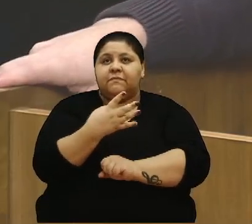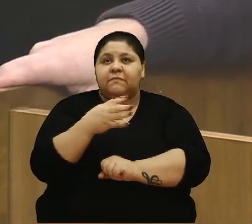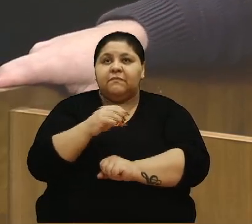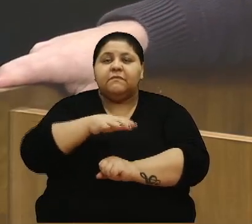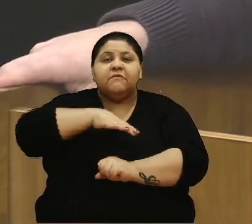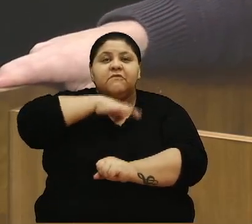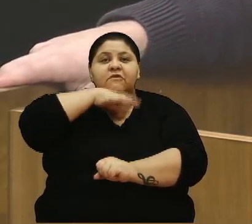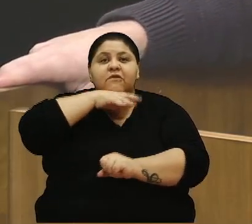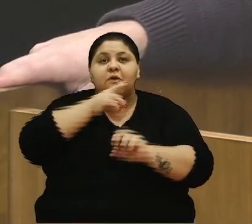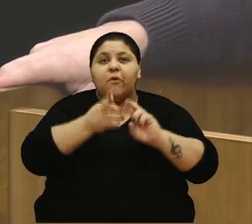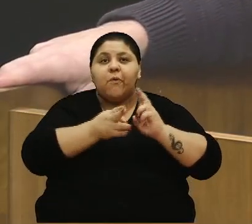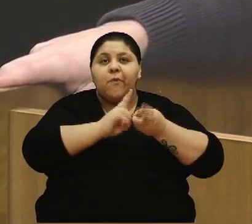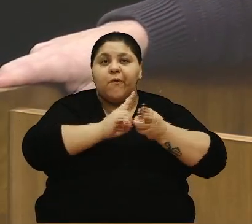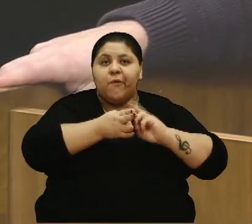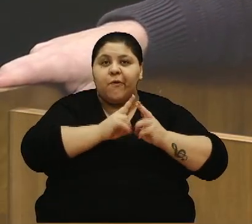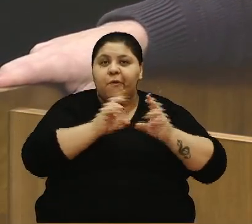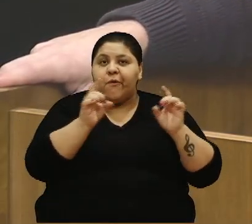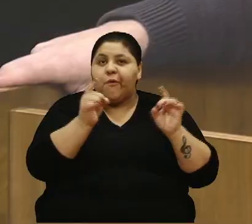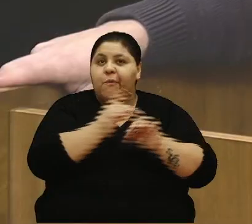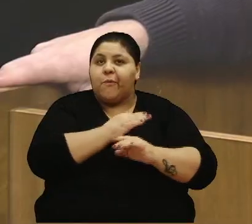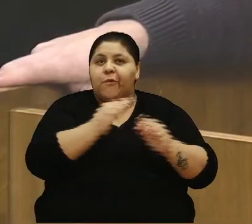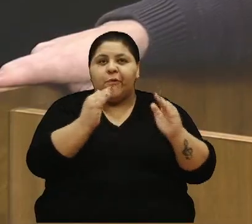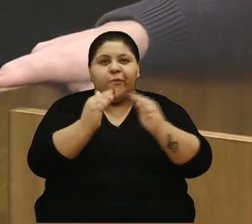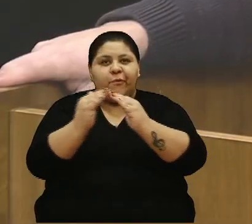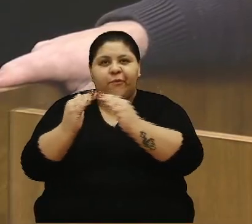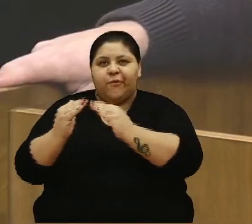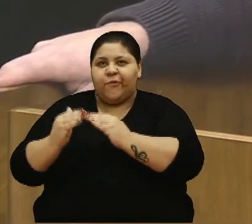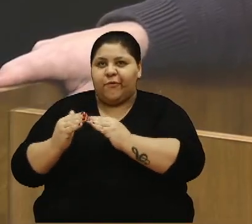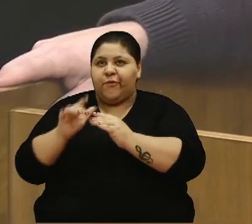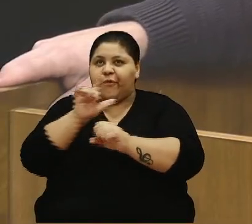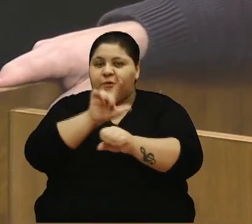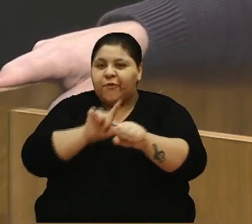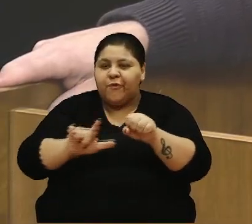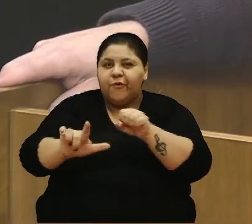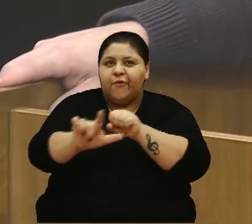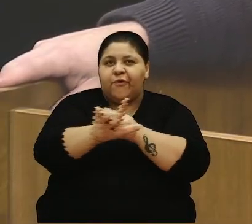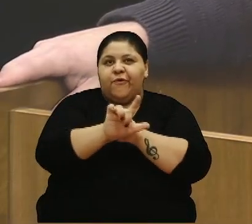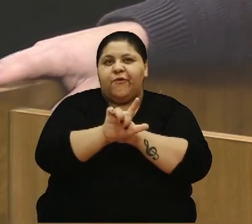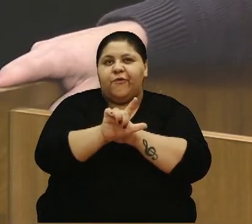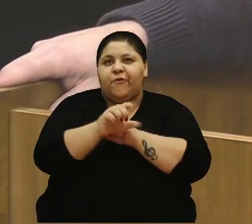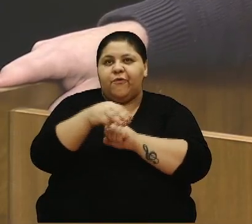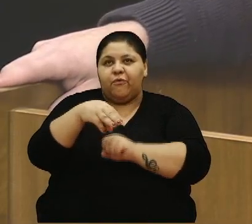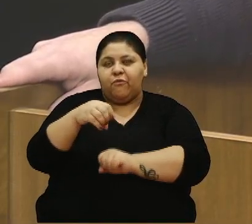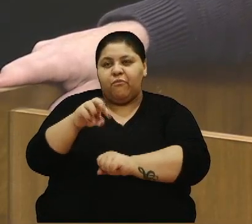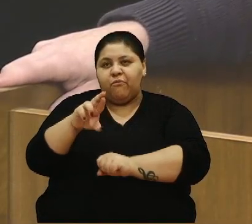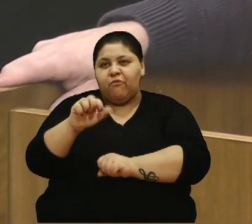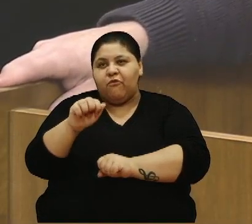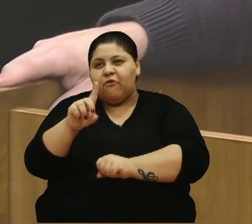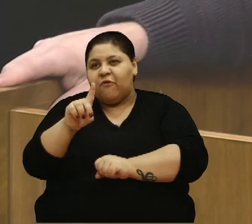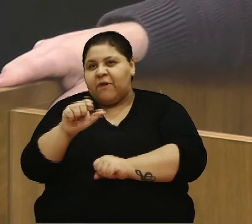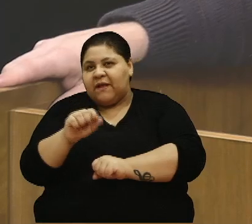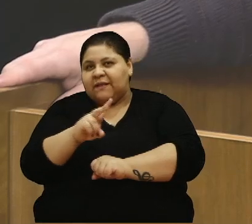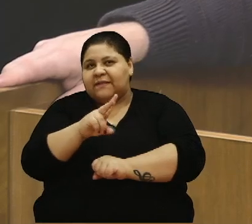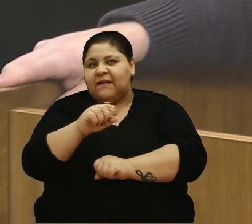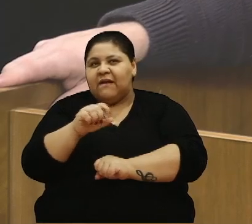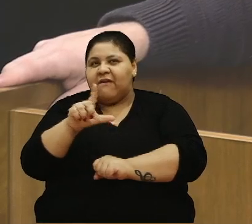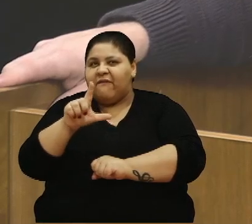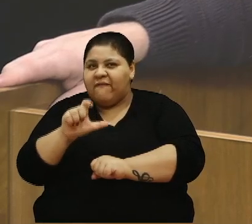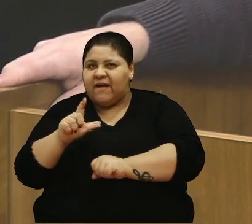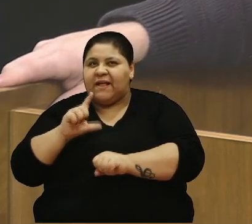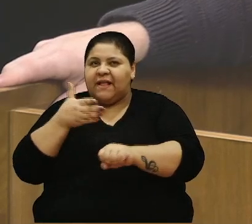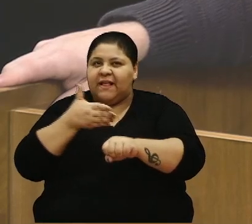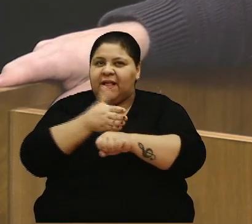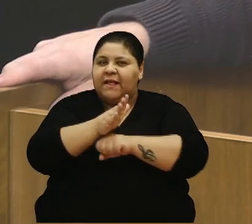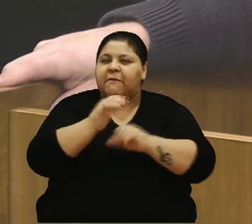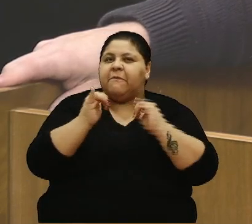terrenos urbanizados, prontos para moradias, no loteamento Morada do Vale, ao ladinho do Oriental, com acesso ao